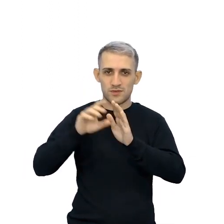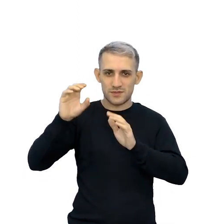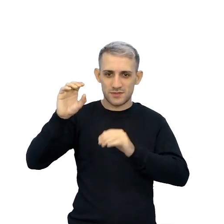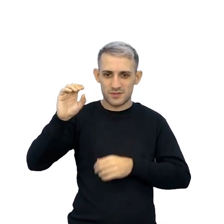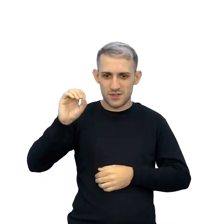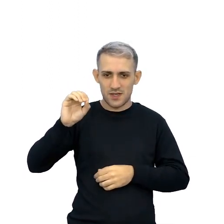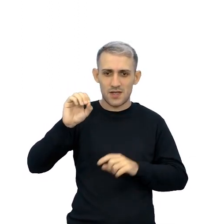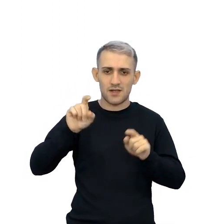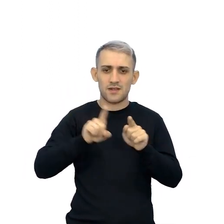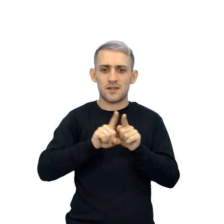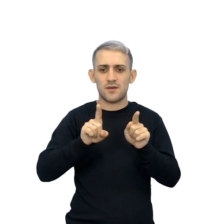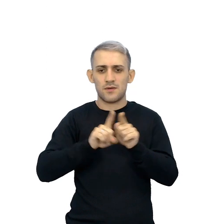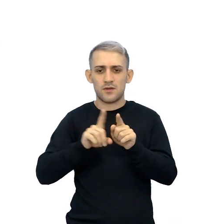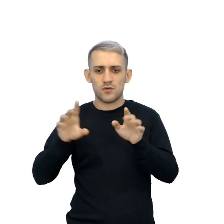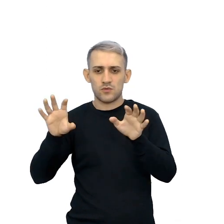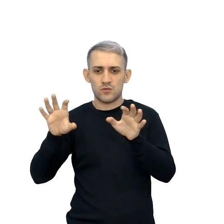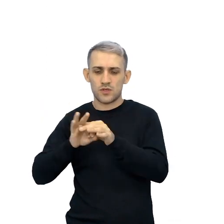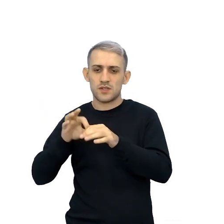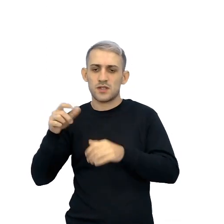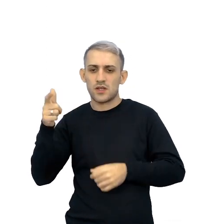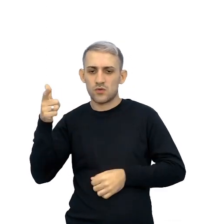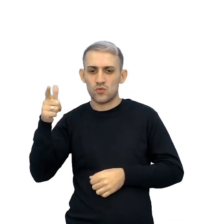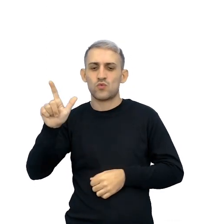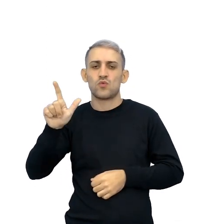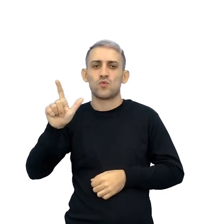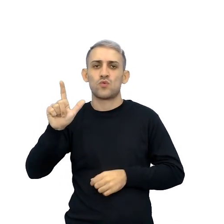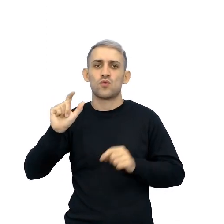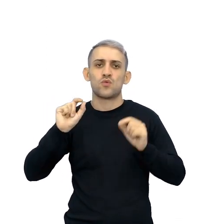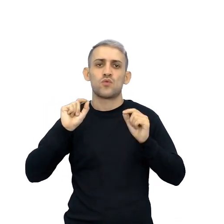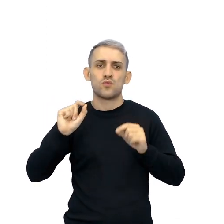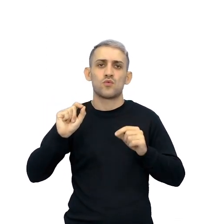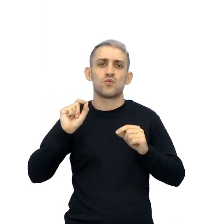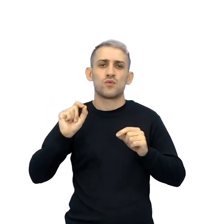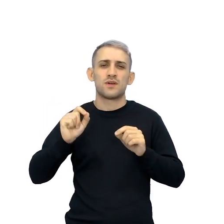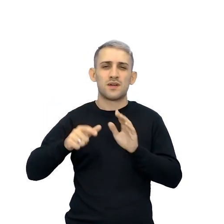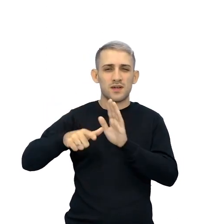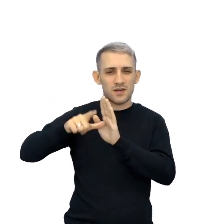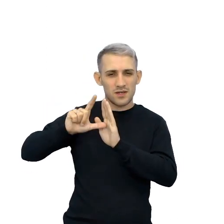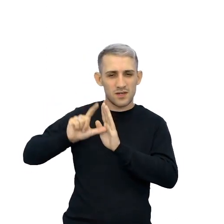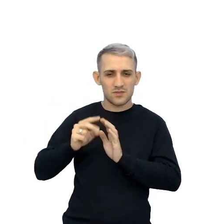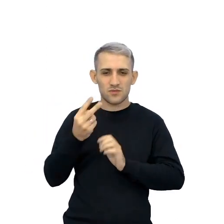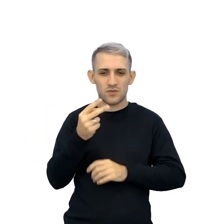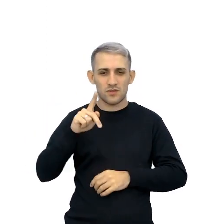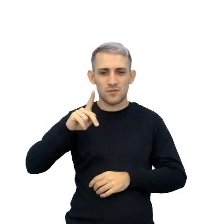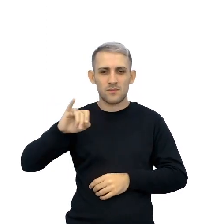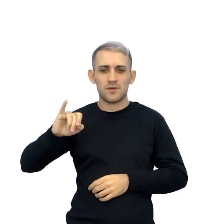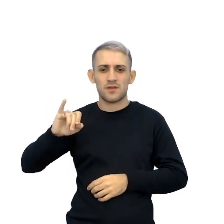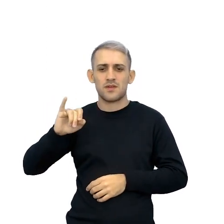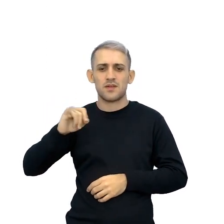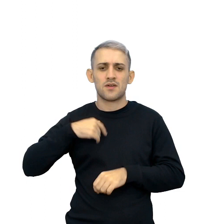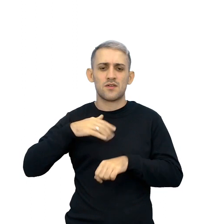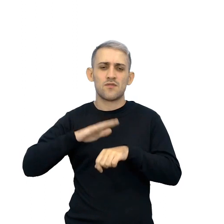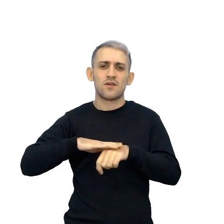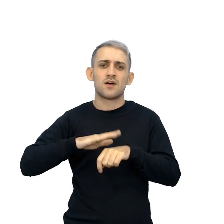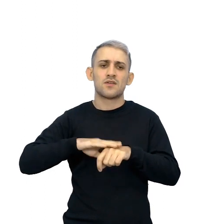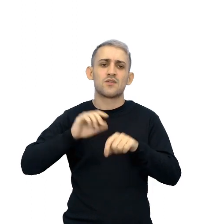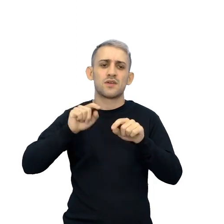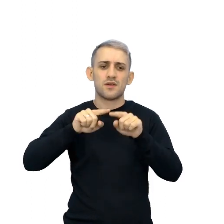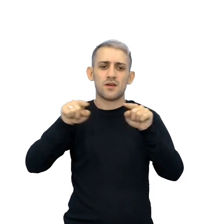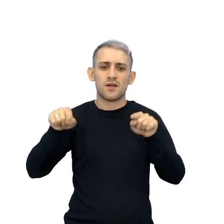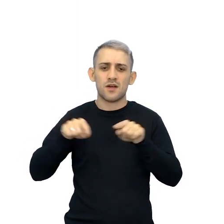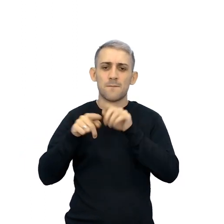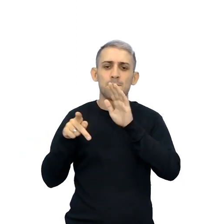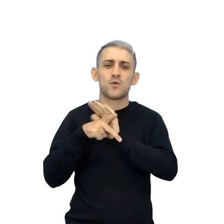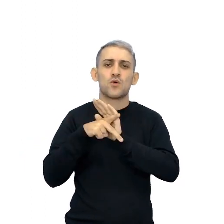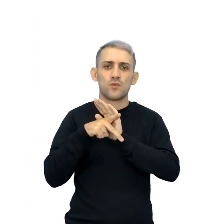né, e ligar no 3π, um pouquinho antes do 2π, eu formo uma circunferência